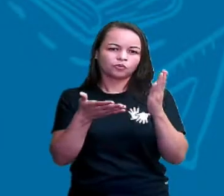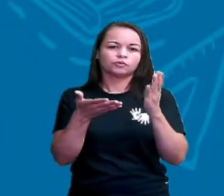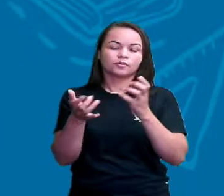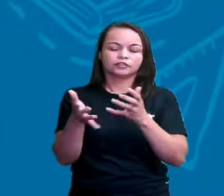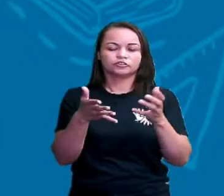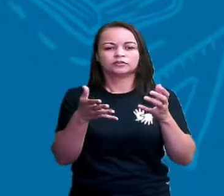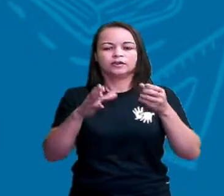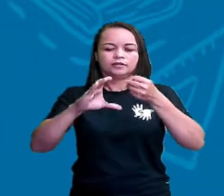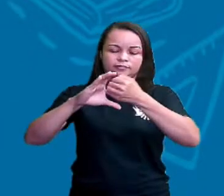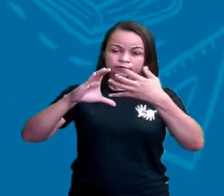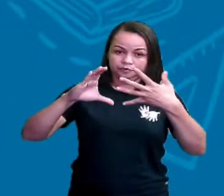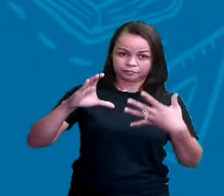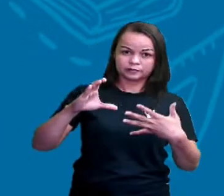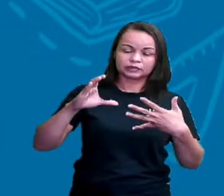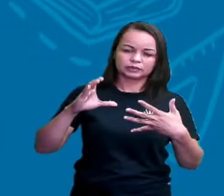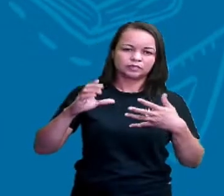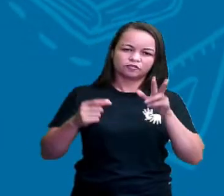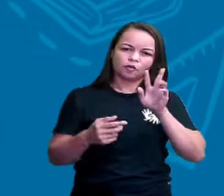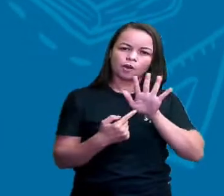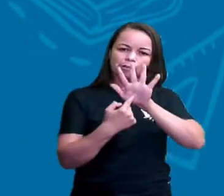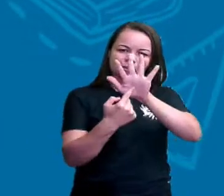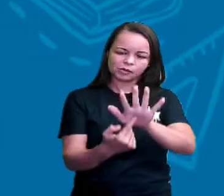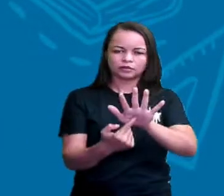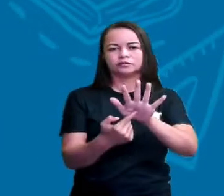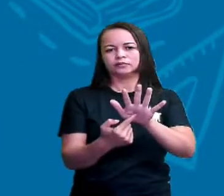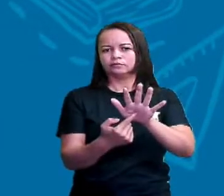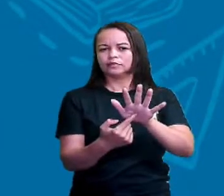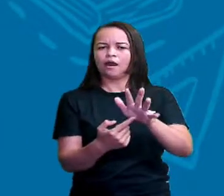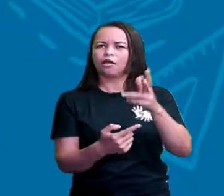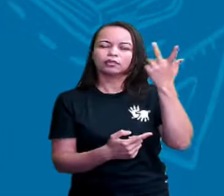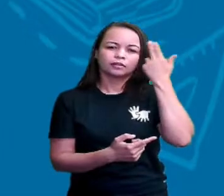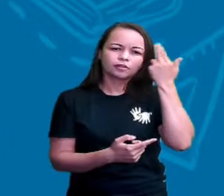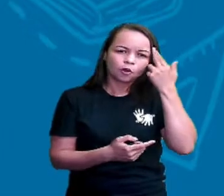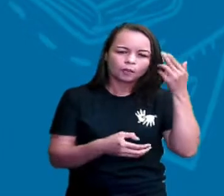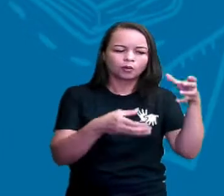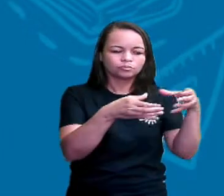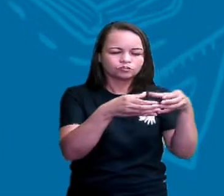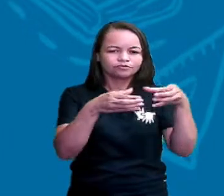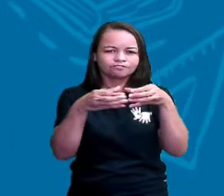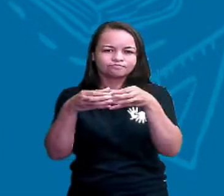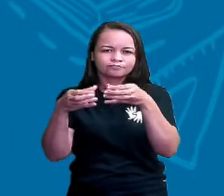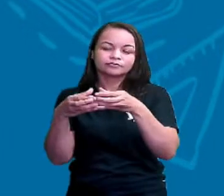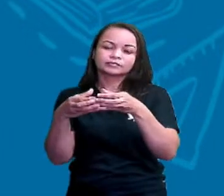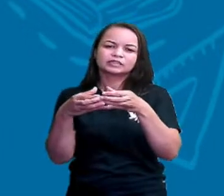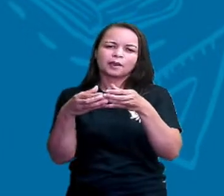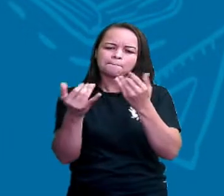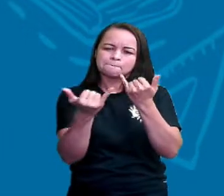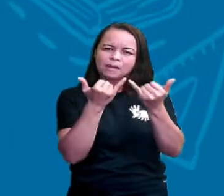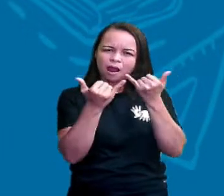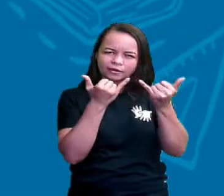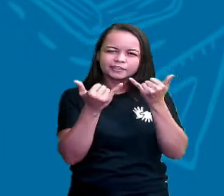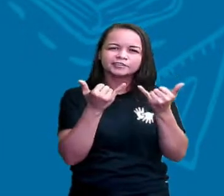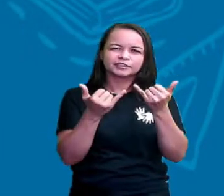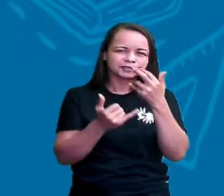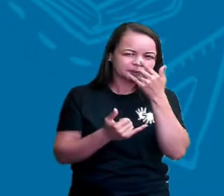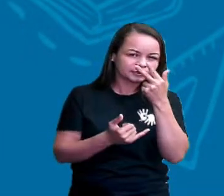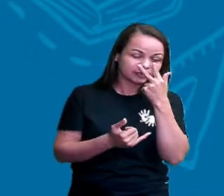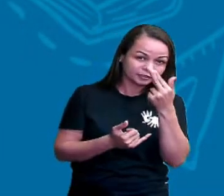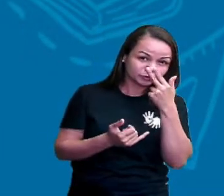desses animais vão apresentar em comum, características que eles vão ter de forma semelhante, e então aí a